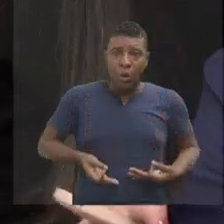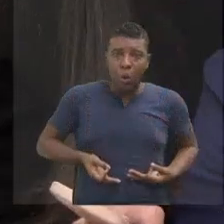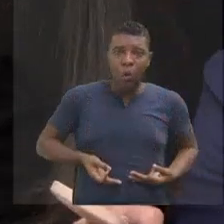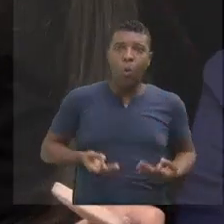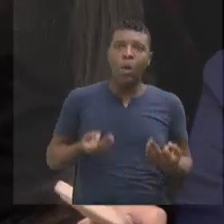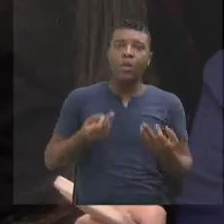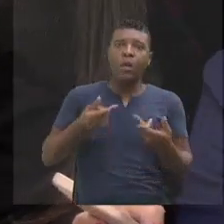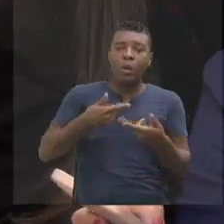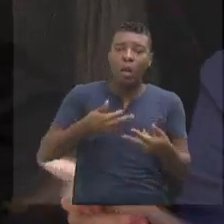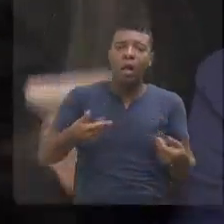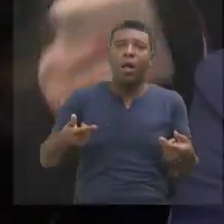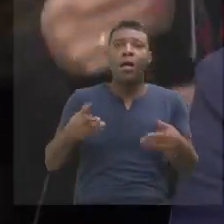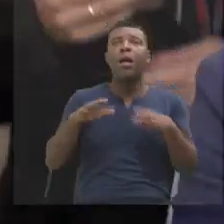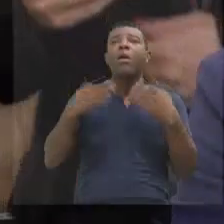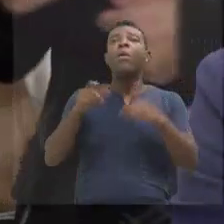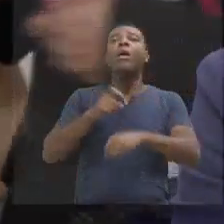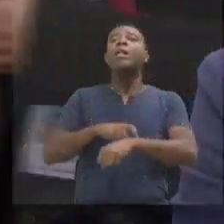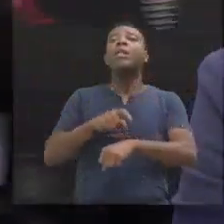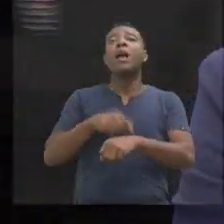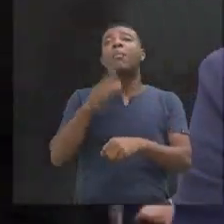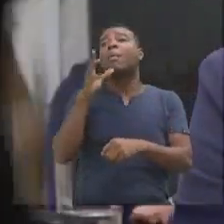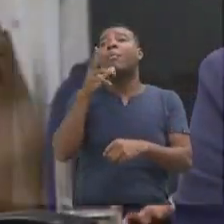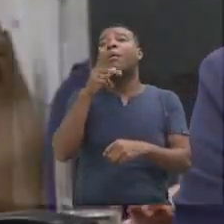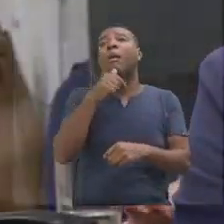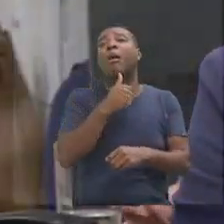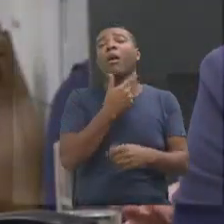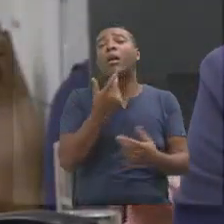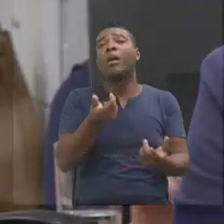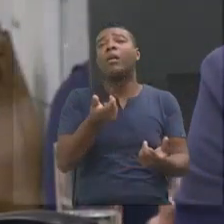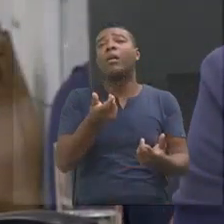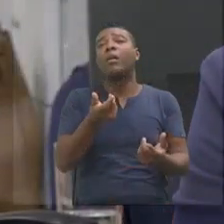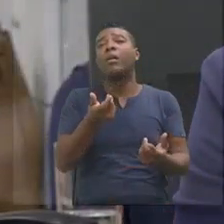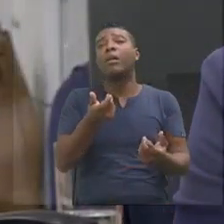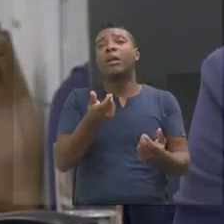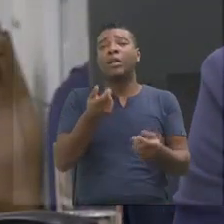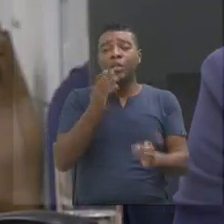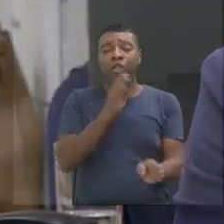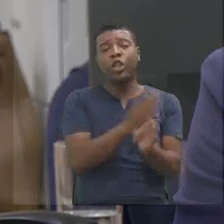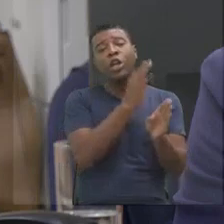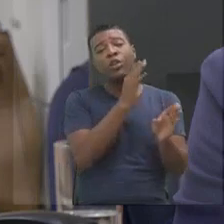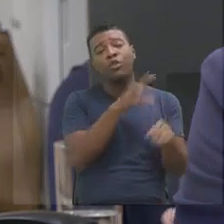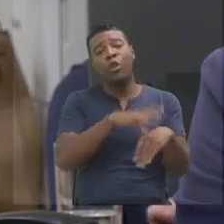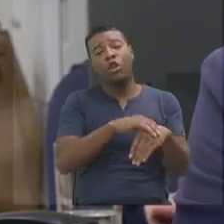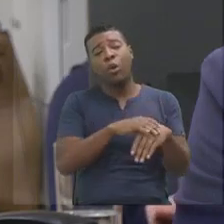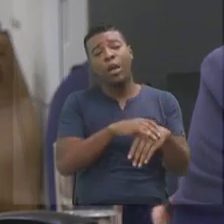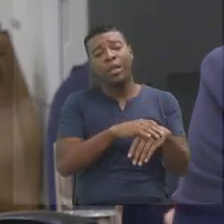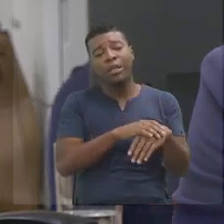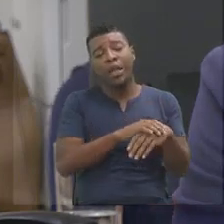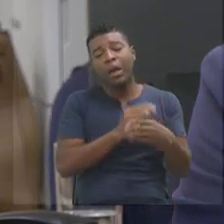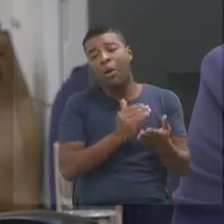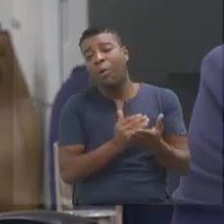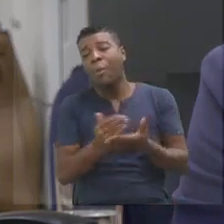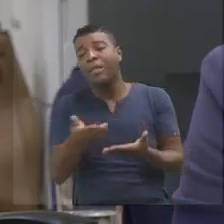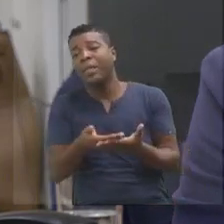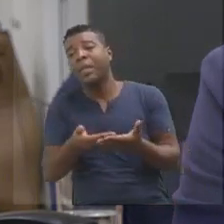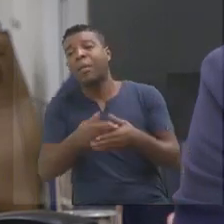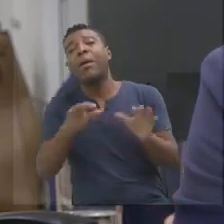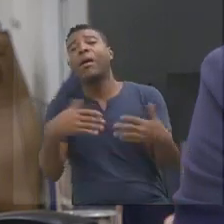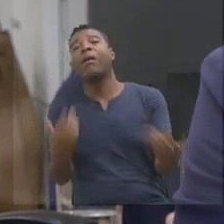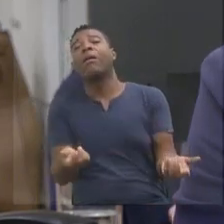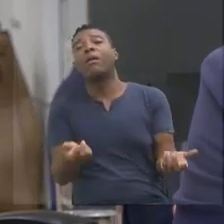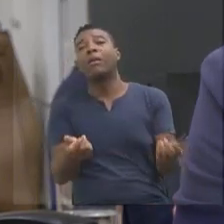tempo em média demora para o início do tratamento de câncer Minas Gerais uma vez que diagnosticada doença os moradores da região